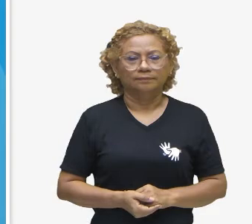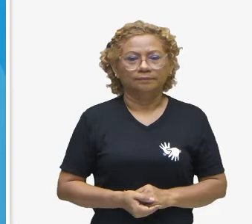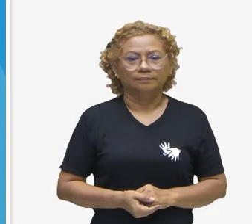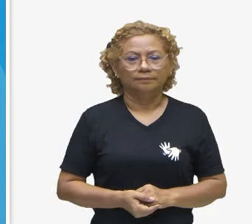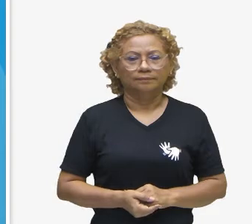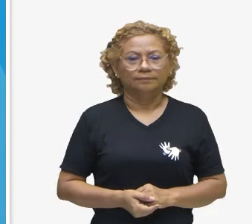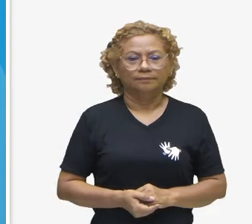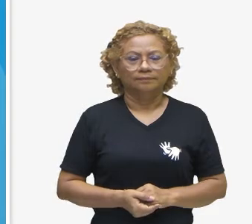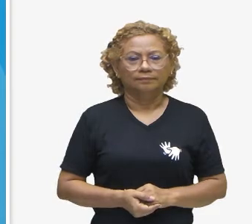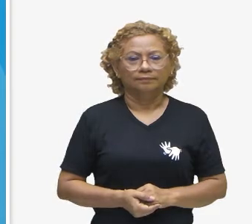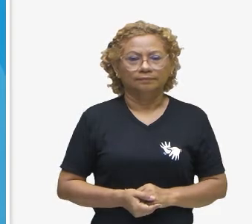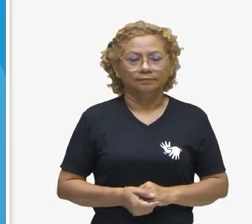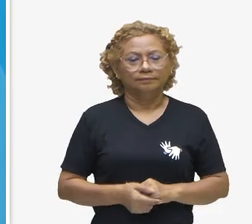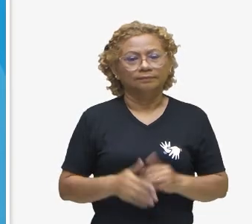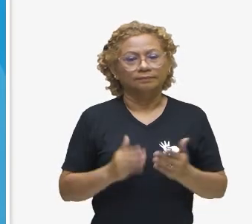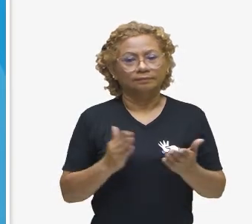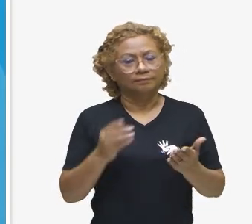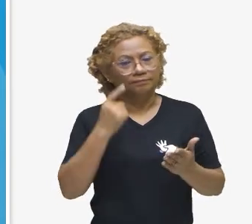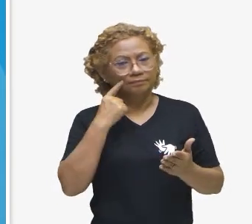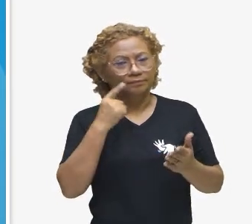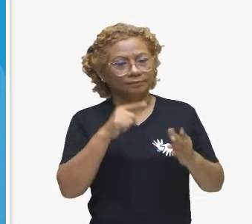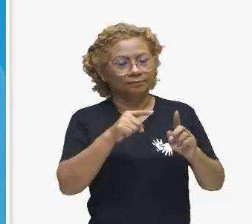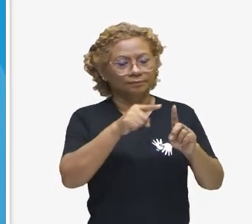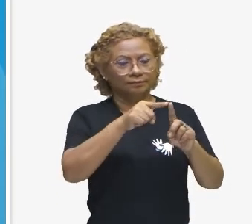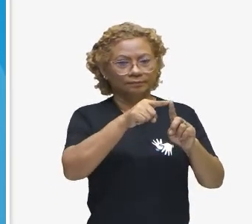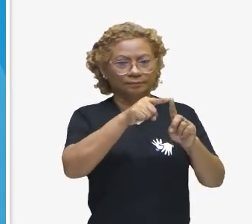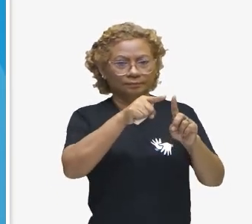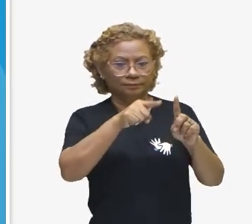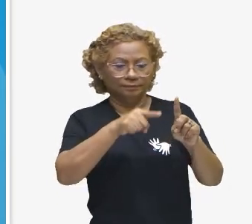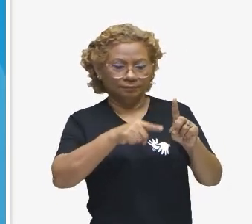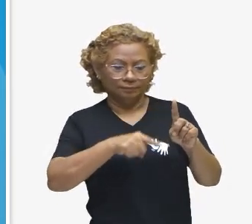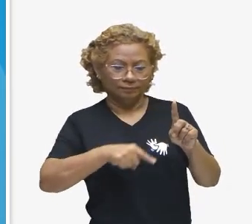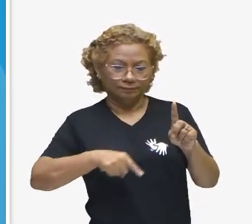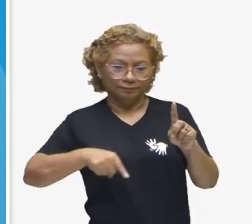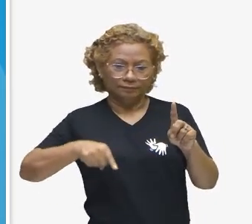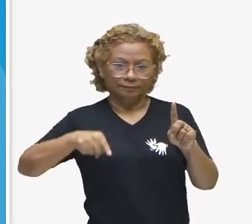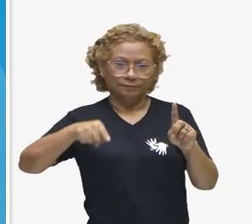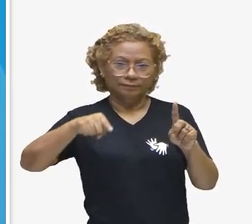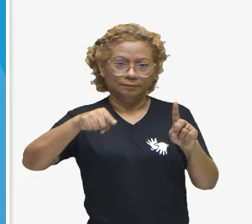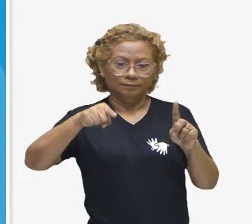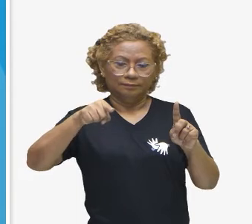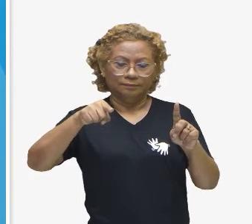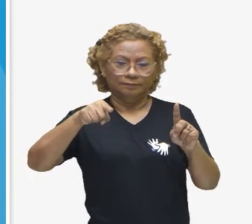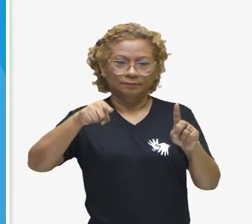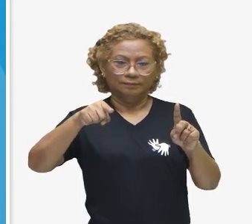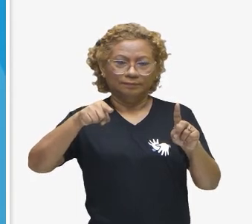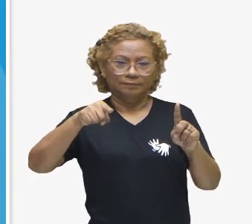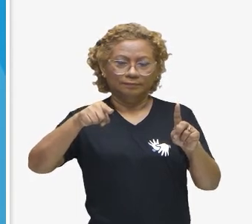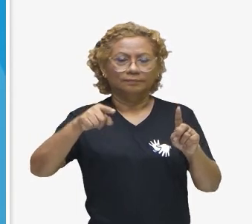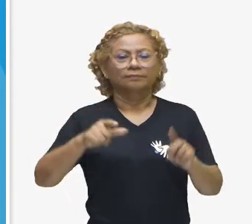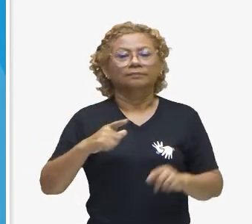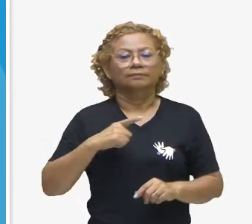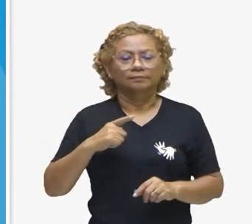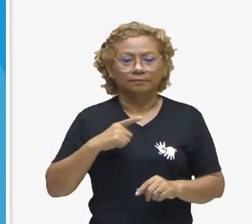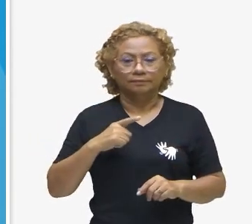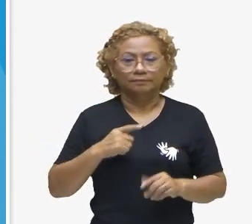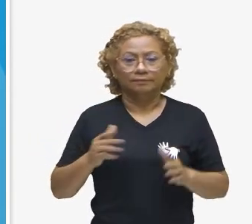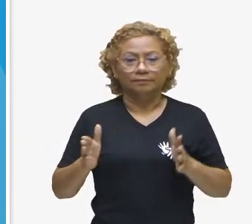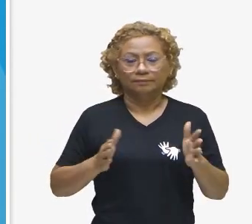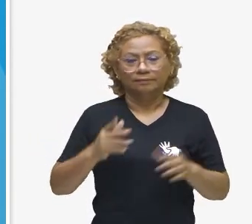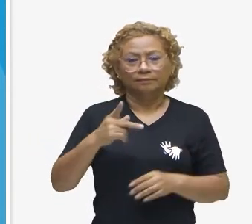marca este ponto aqui. E esse aqui vai ser o período da função